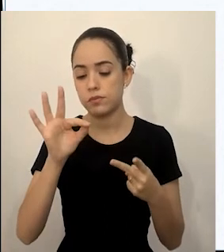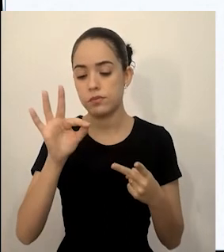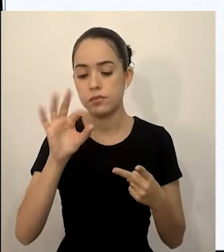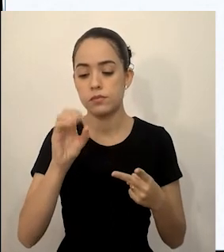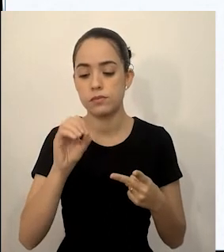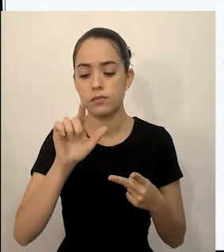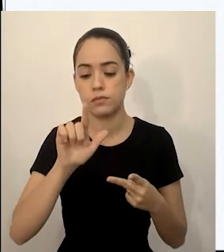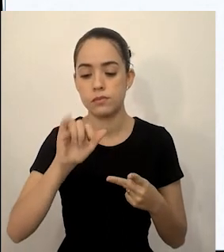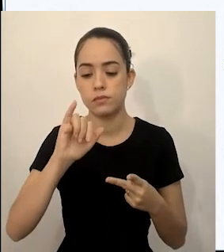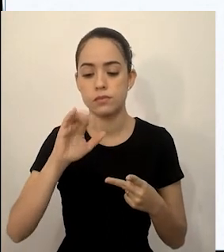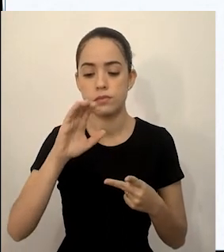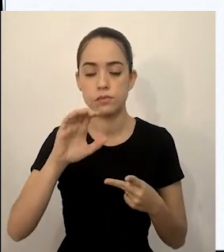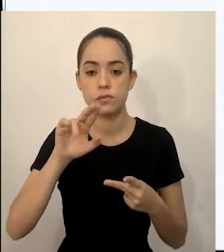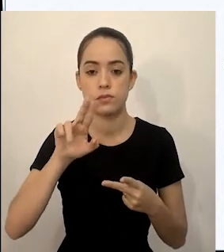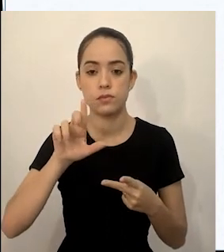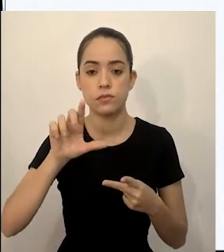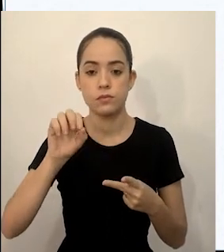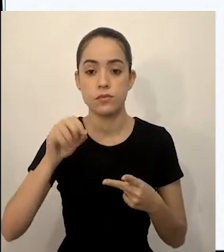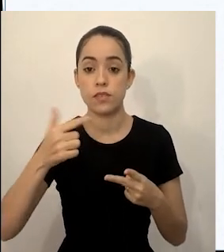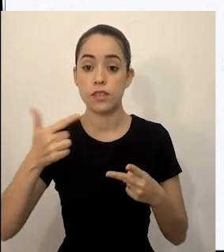Folículos secundários.